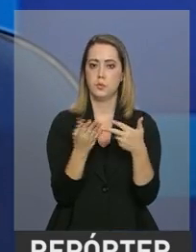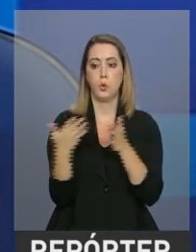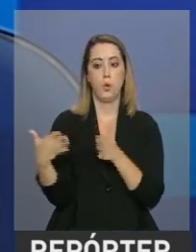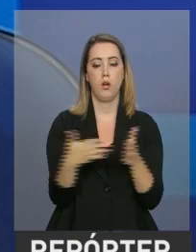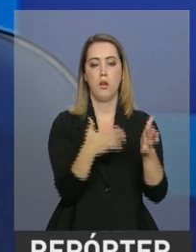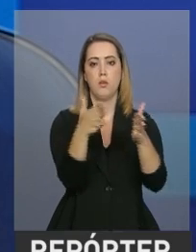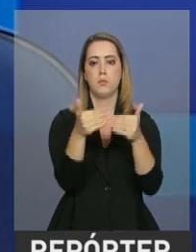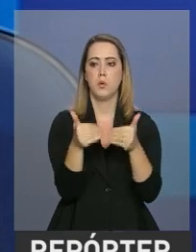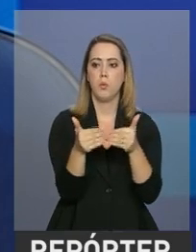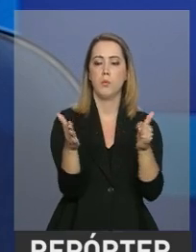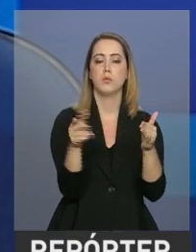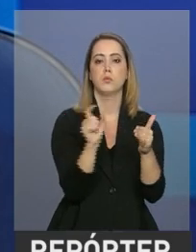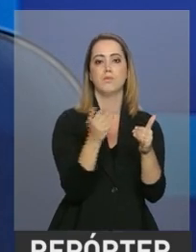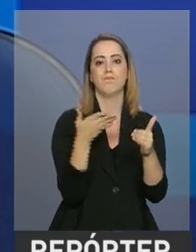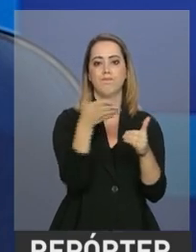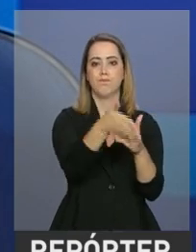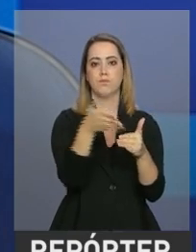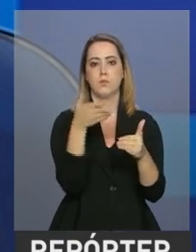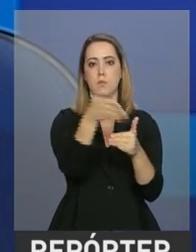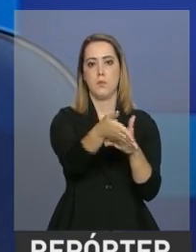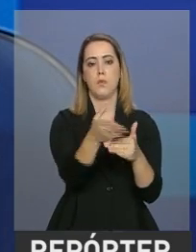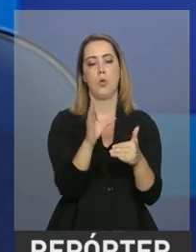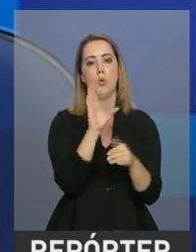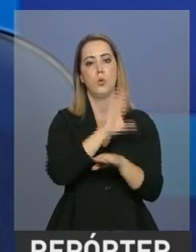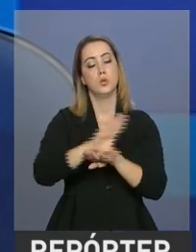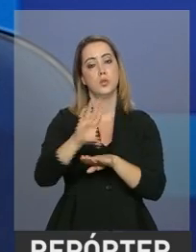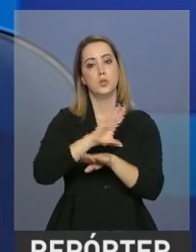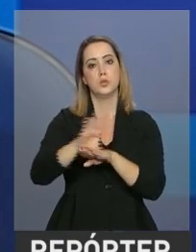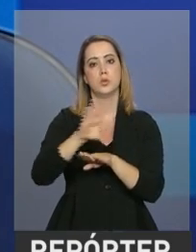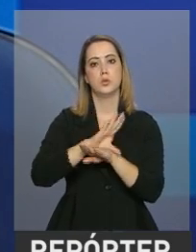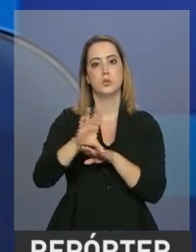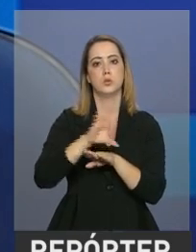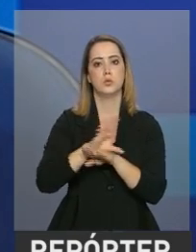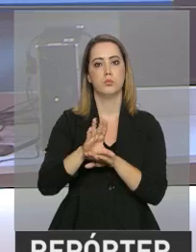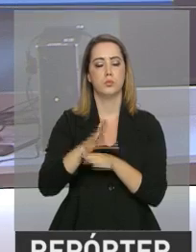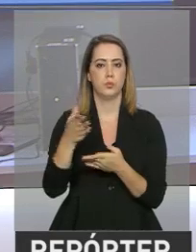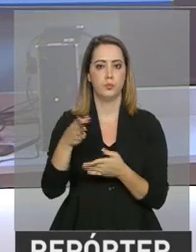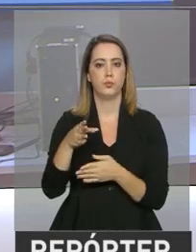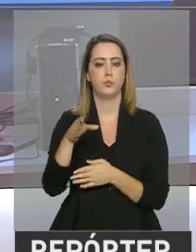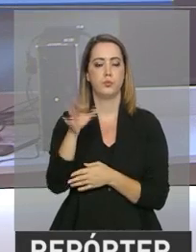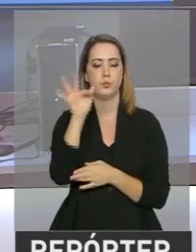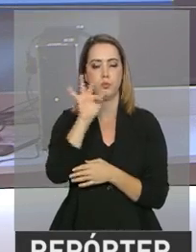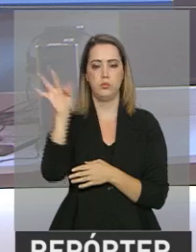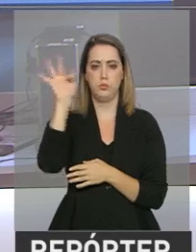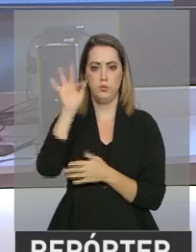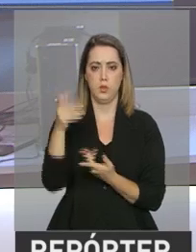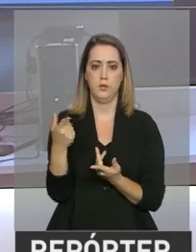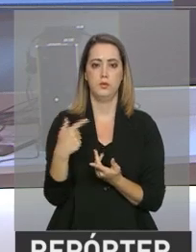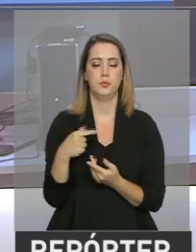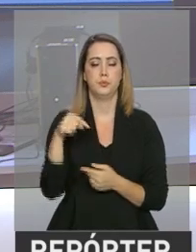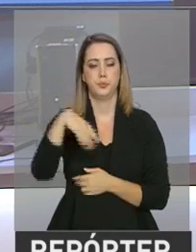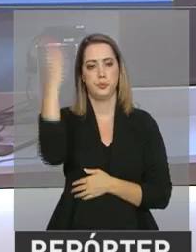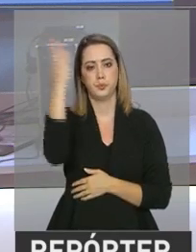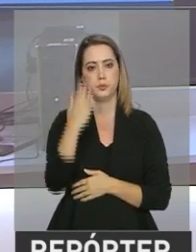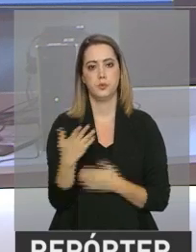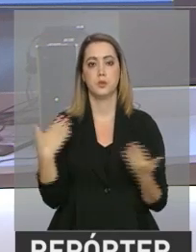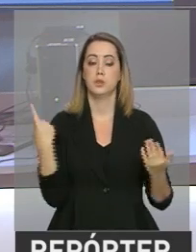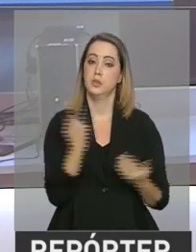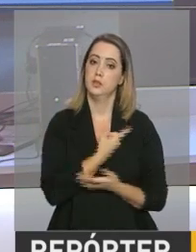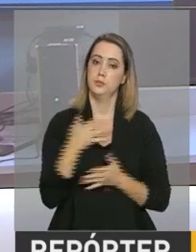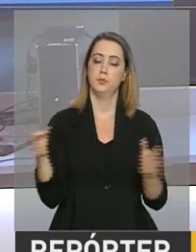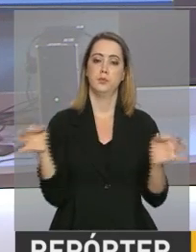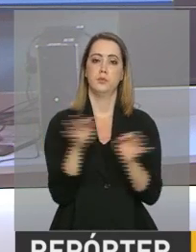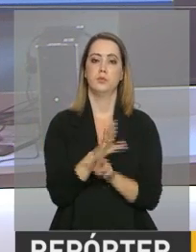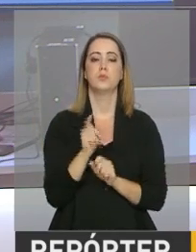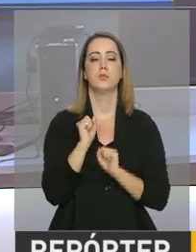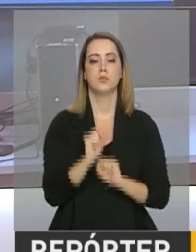caminho para acessar um curso superior no Brasil. E aqui termina esta edição do Repórter NBR,